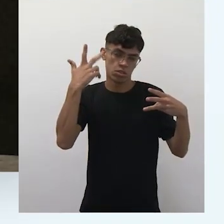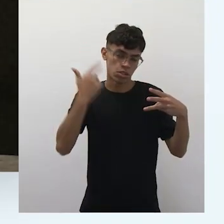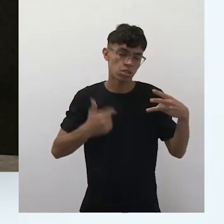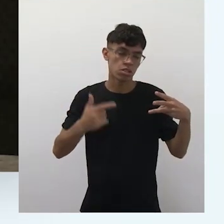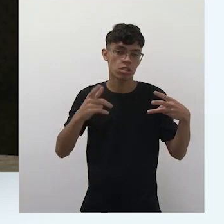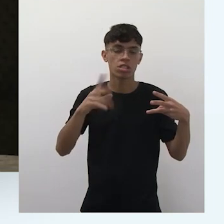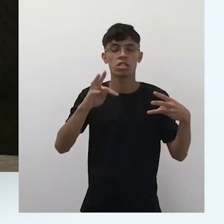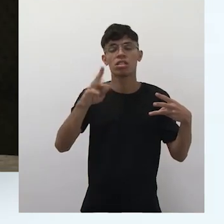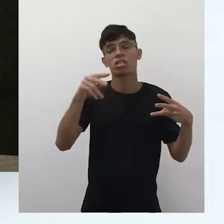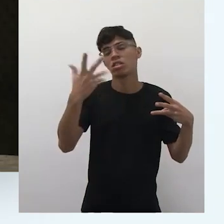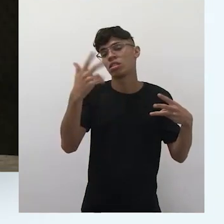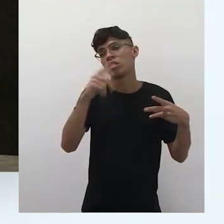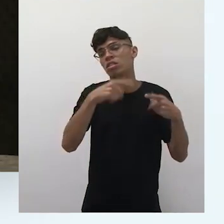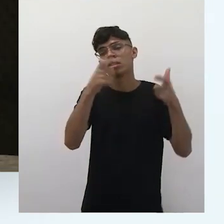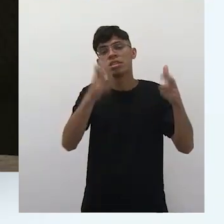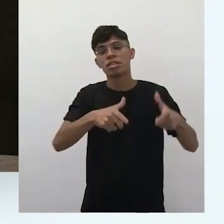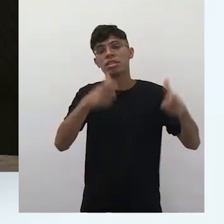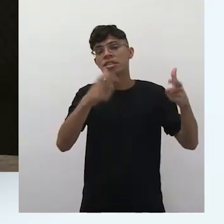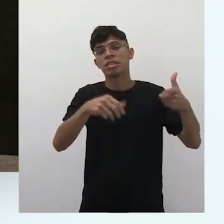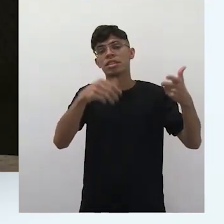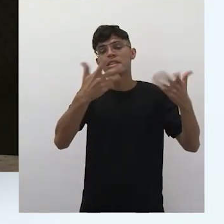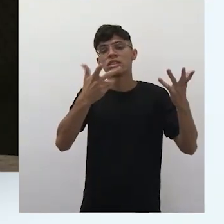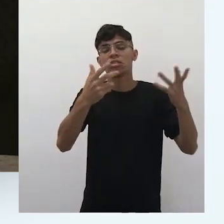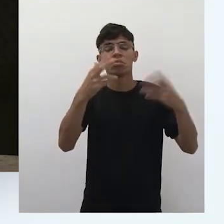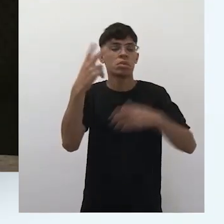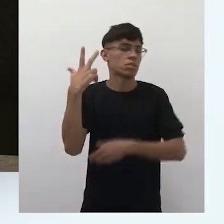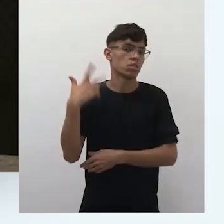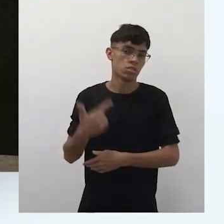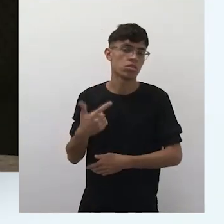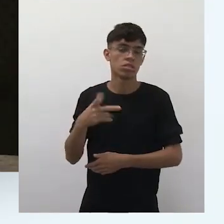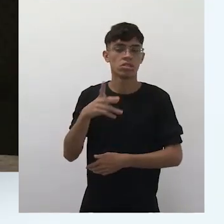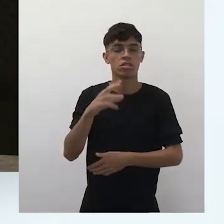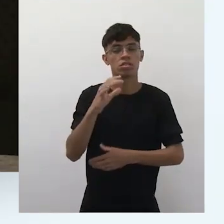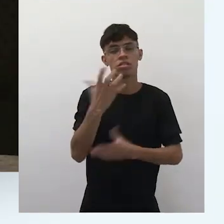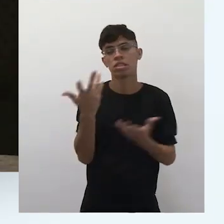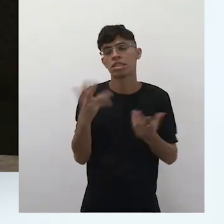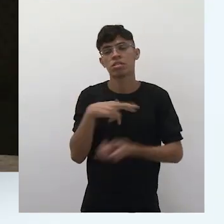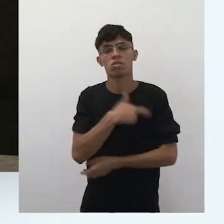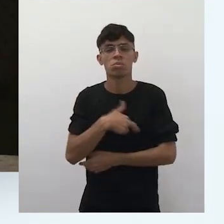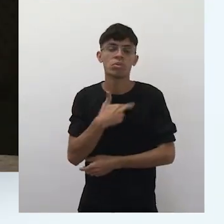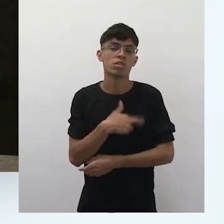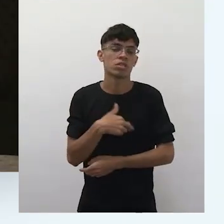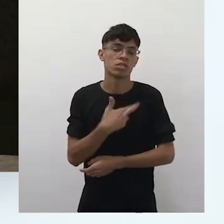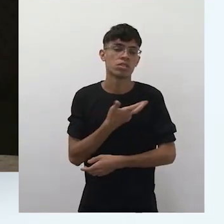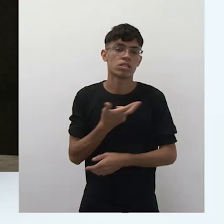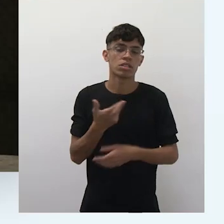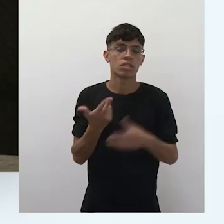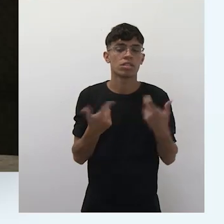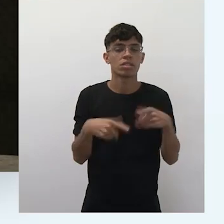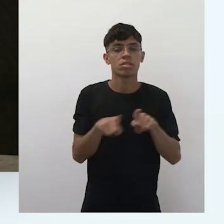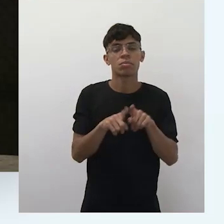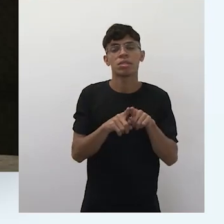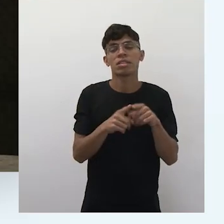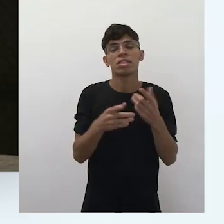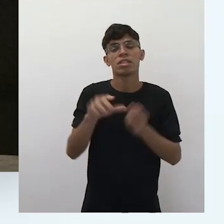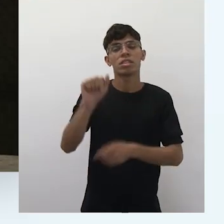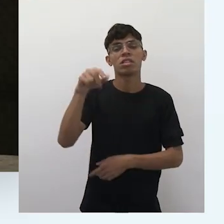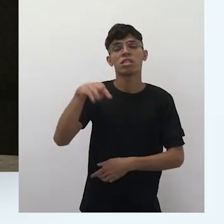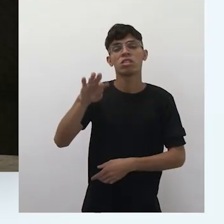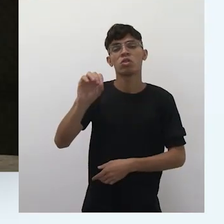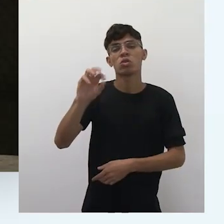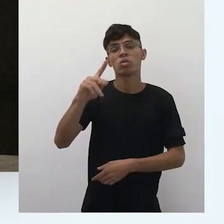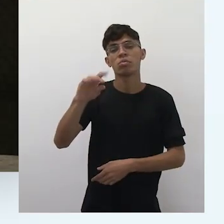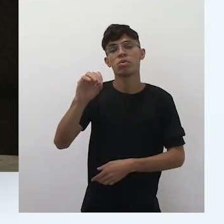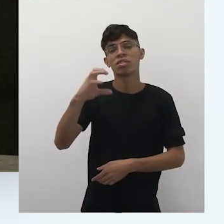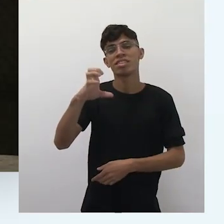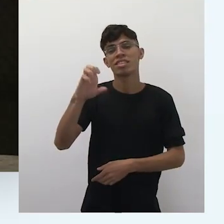nós colocamos, que é uma concepção, né, fragmentada, romântica, né? E ele falava de uma visão antropocêntrica,